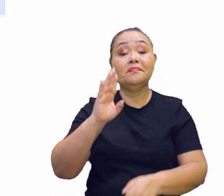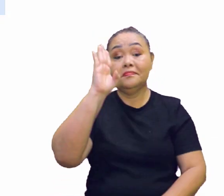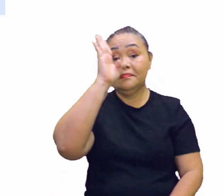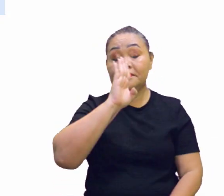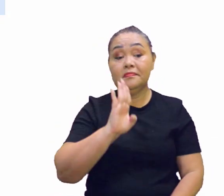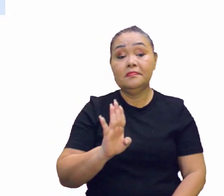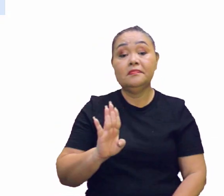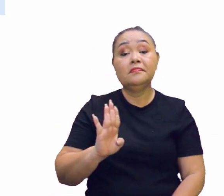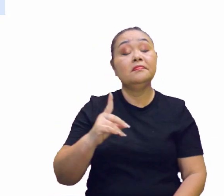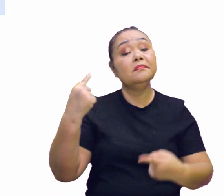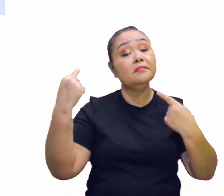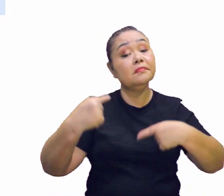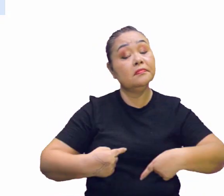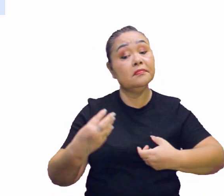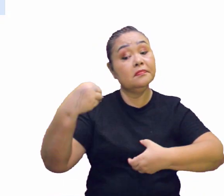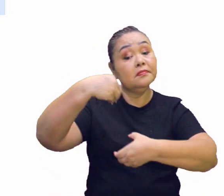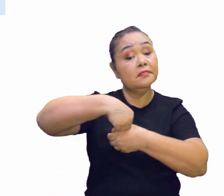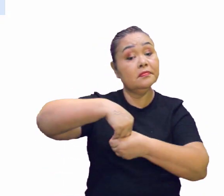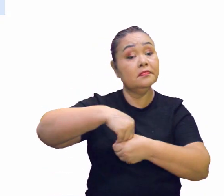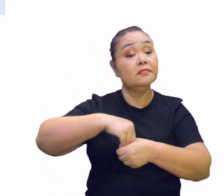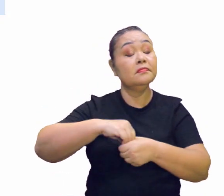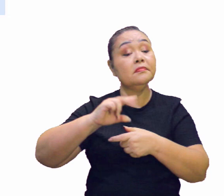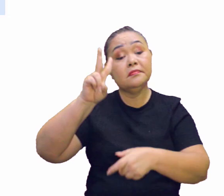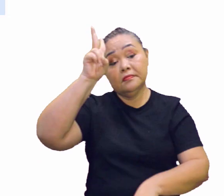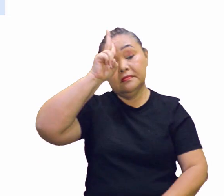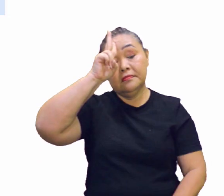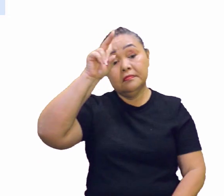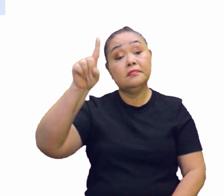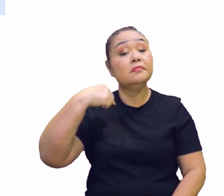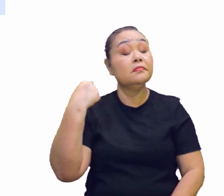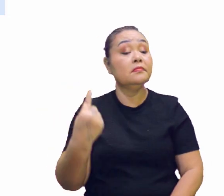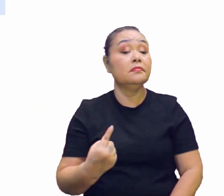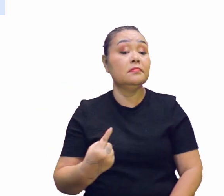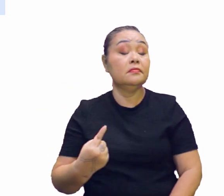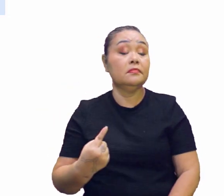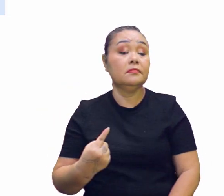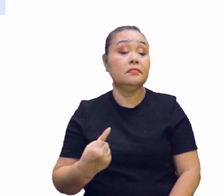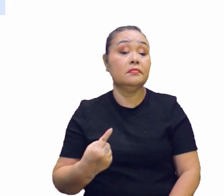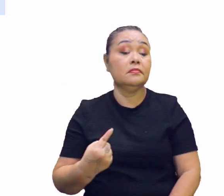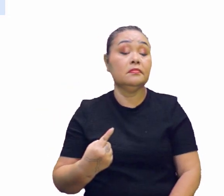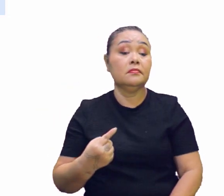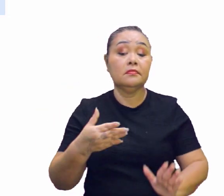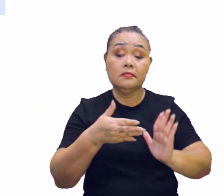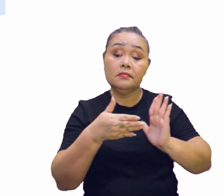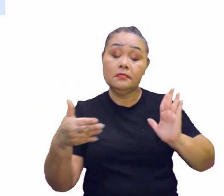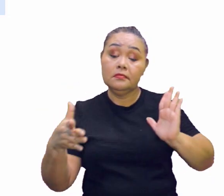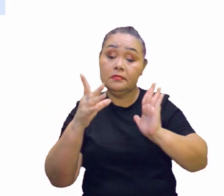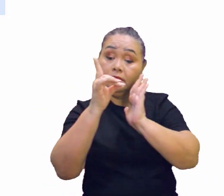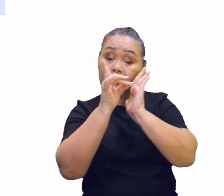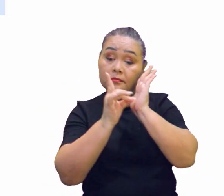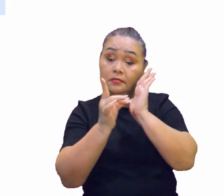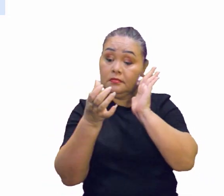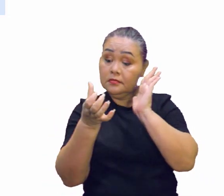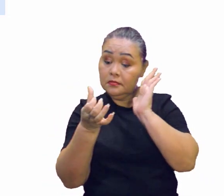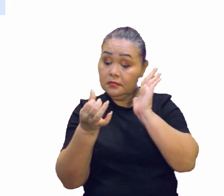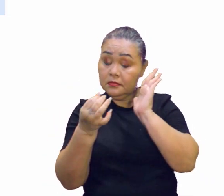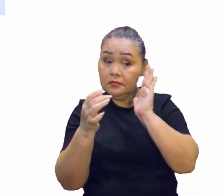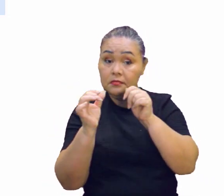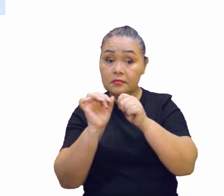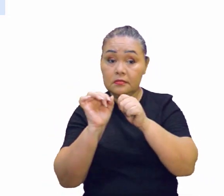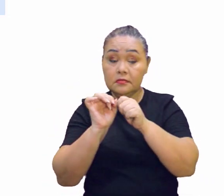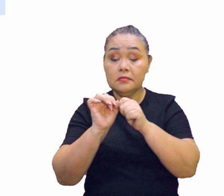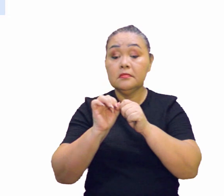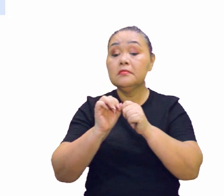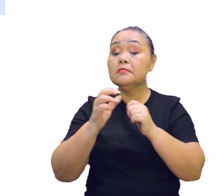as potencialidades e desafios internos. Lembrando que nós tivemos aí, no período da década de 60, né,